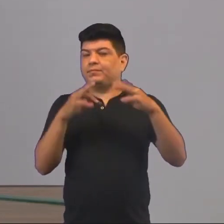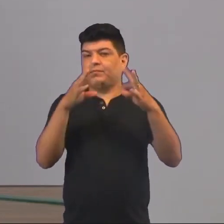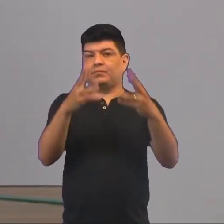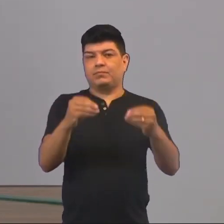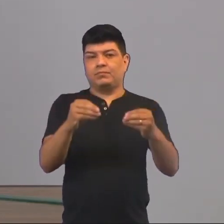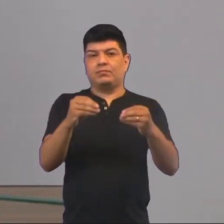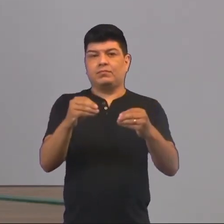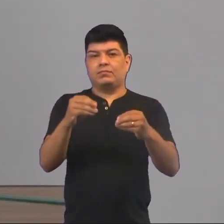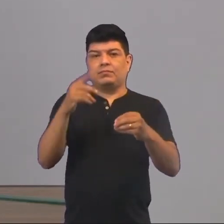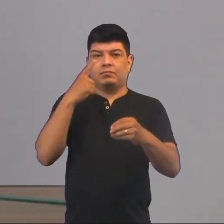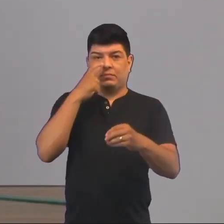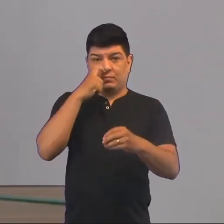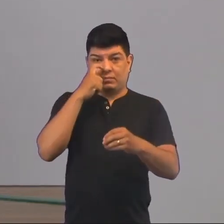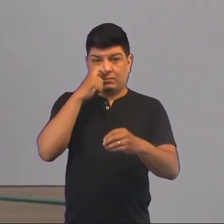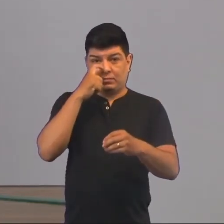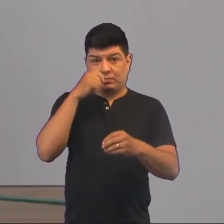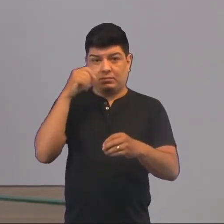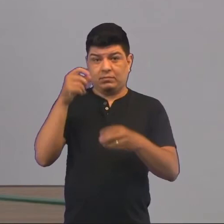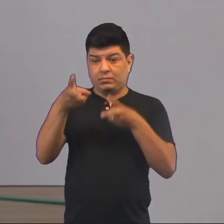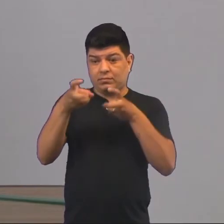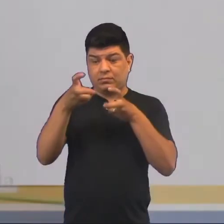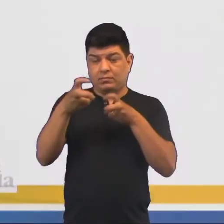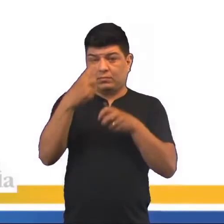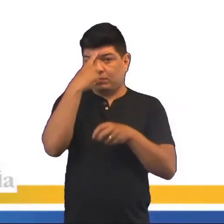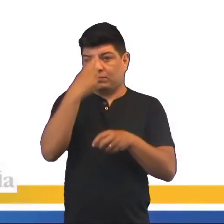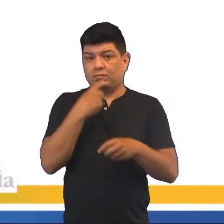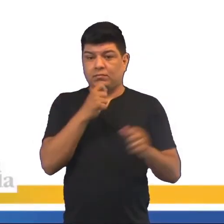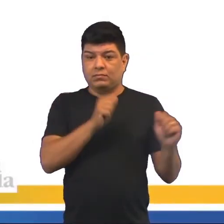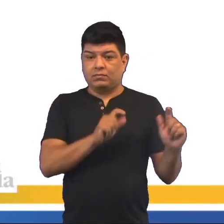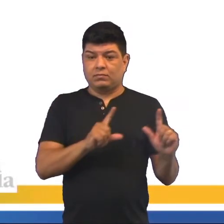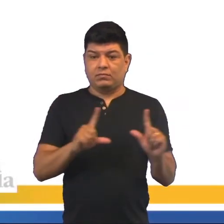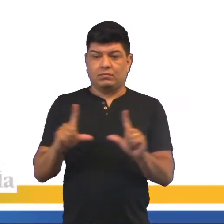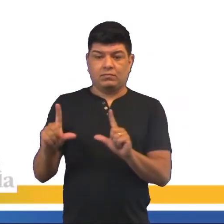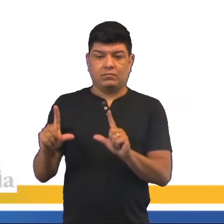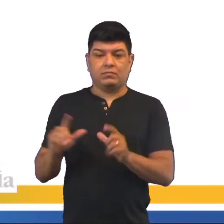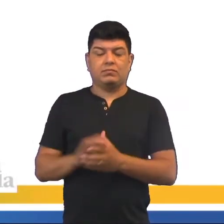dividindo. Vamos perceber aqui com mais clareza na telinha?